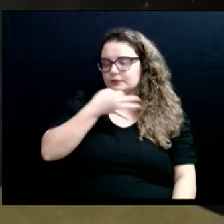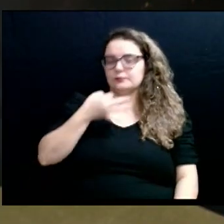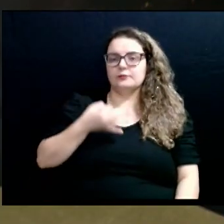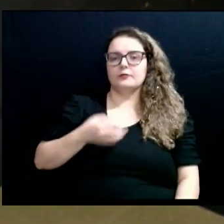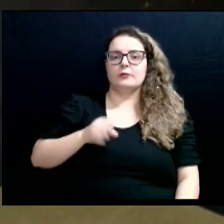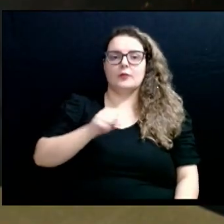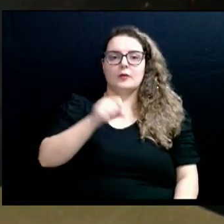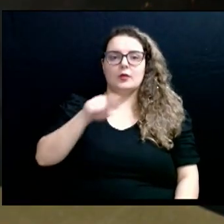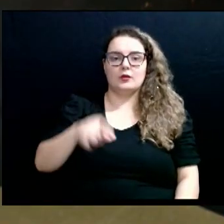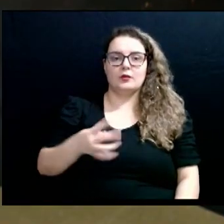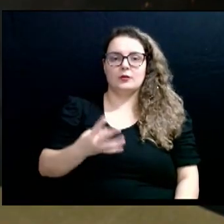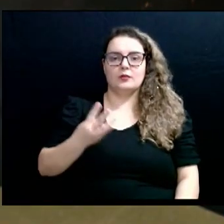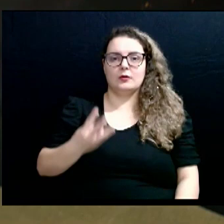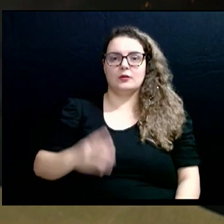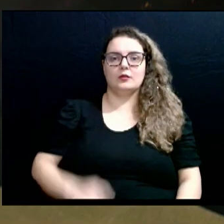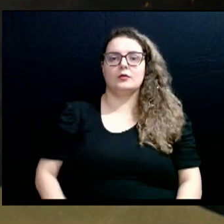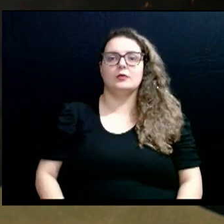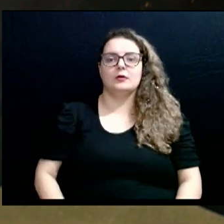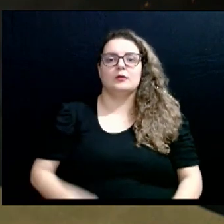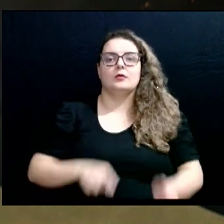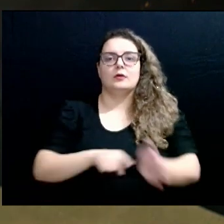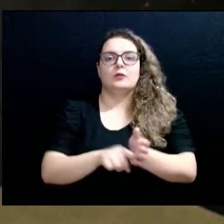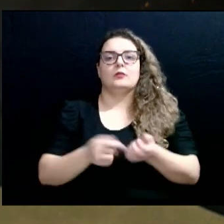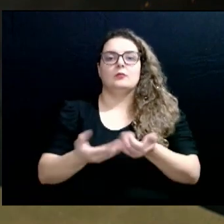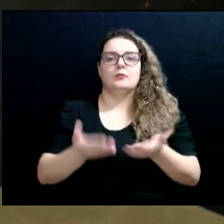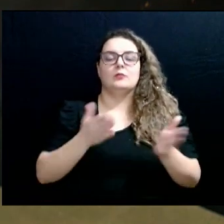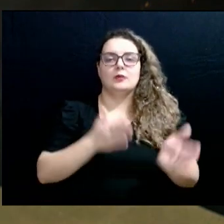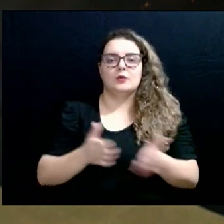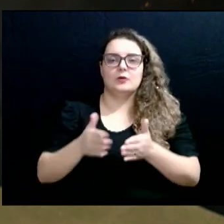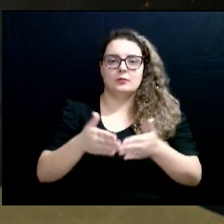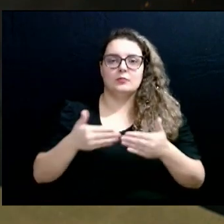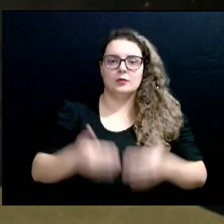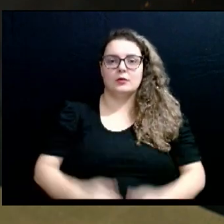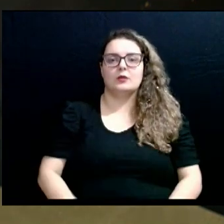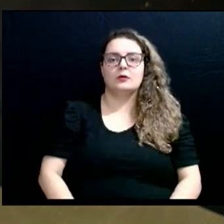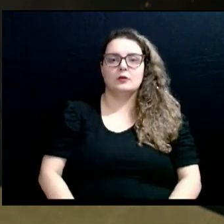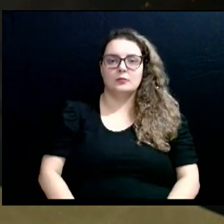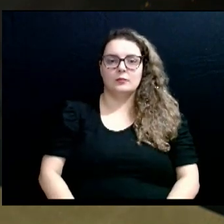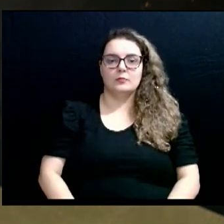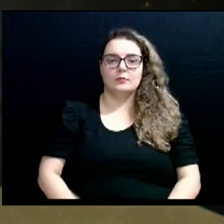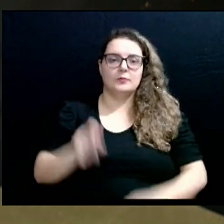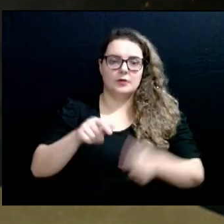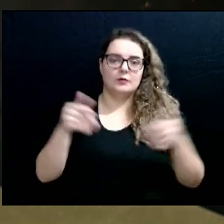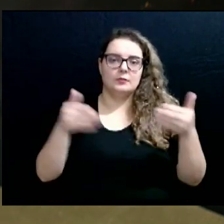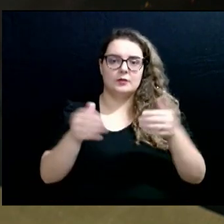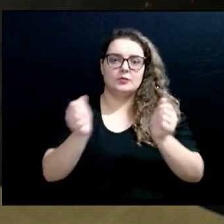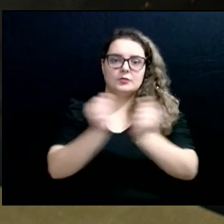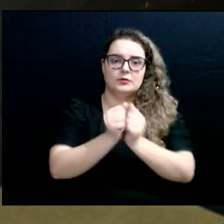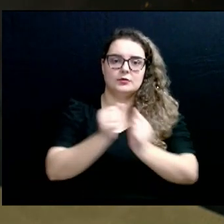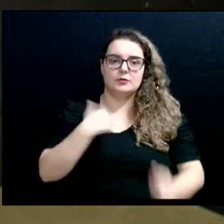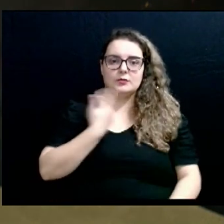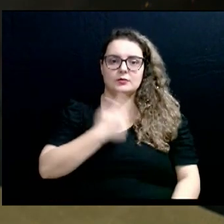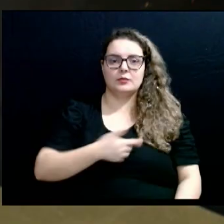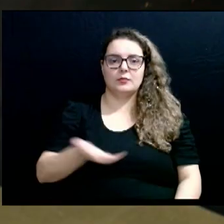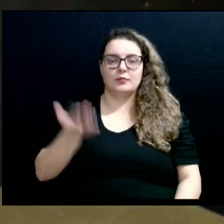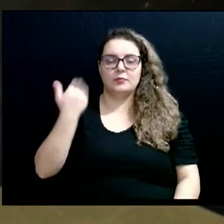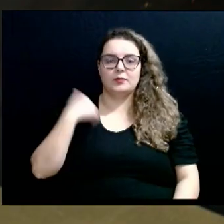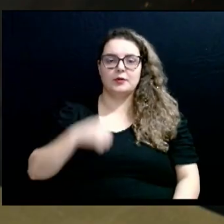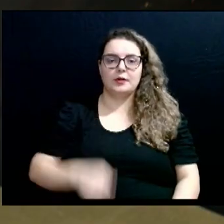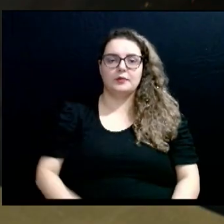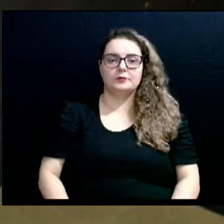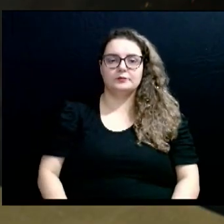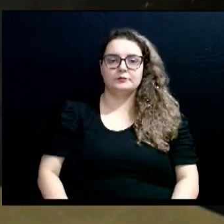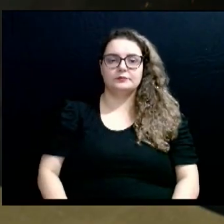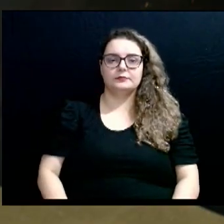8h43. Pode colocar pra gente as perguntas então, produção, por favor? Pessoal que tá participando conosco. Vamos lá então, o que nós temos